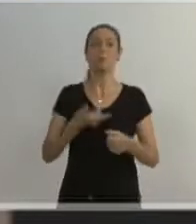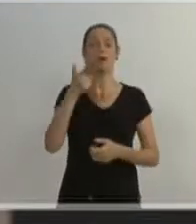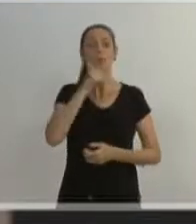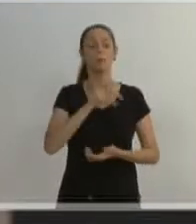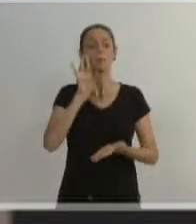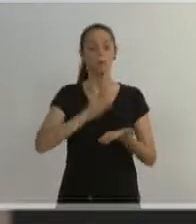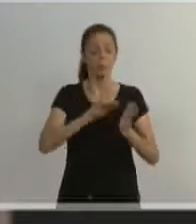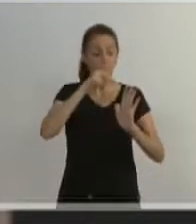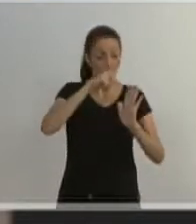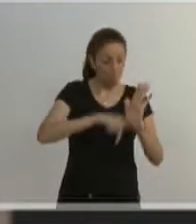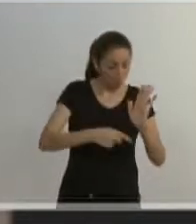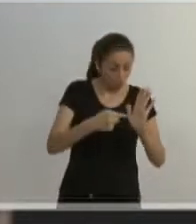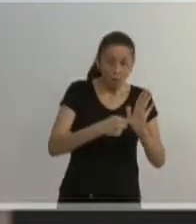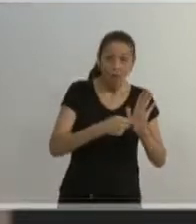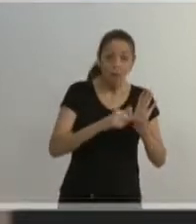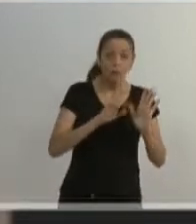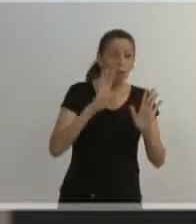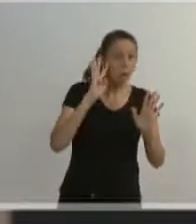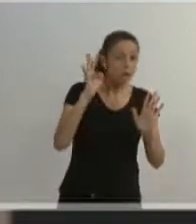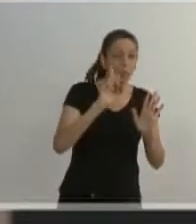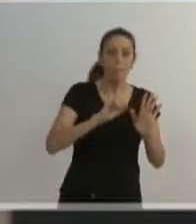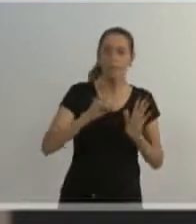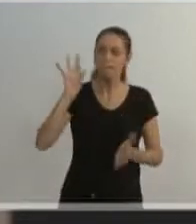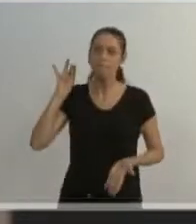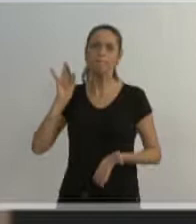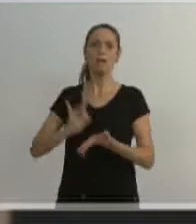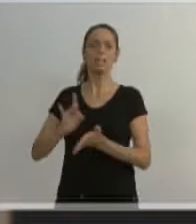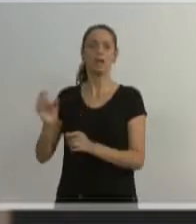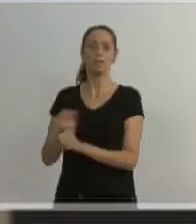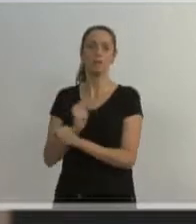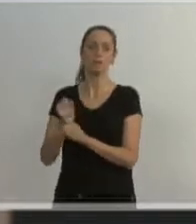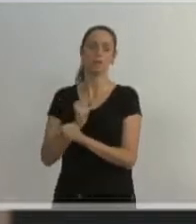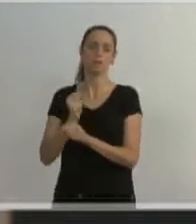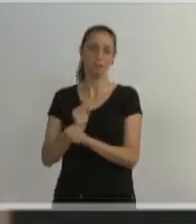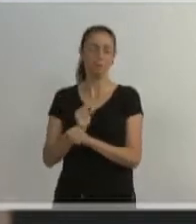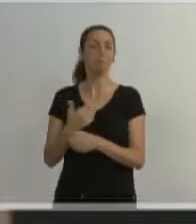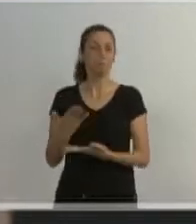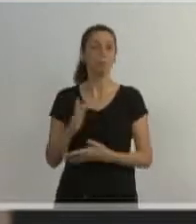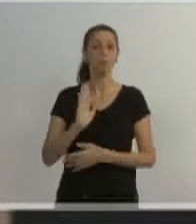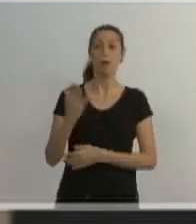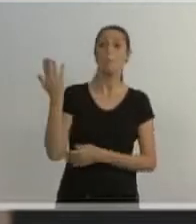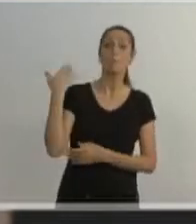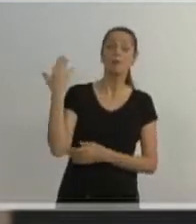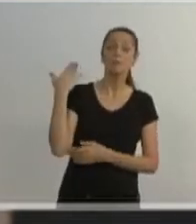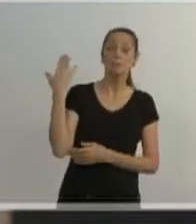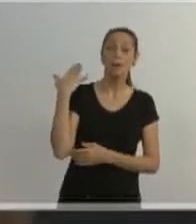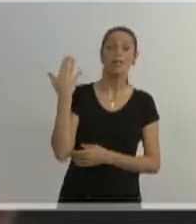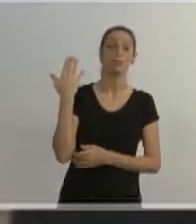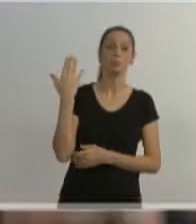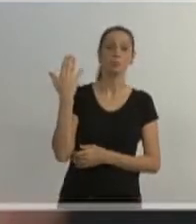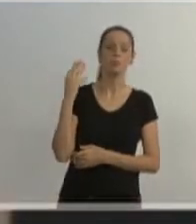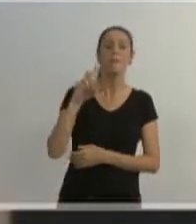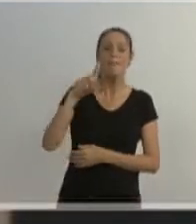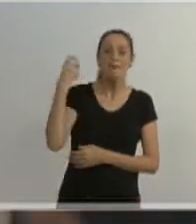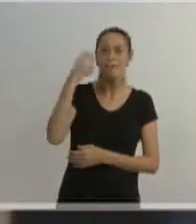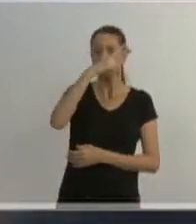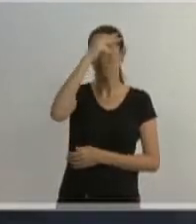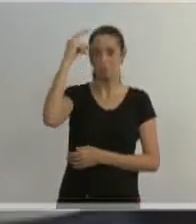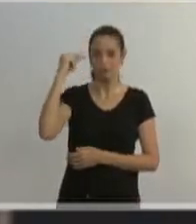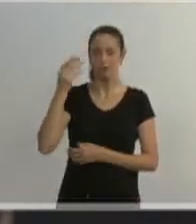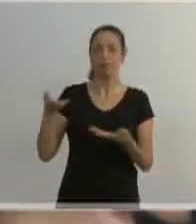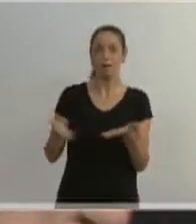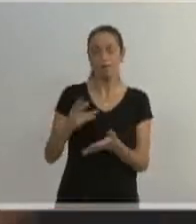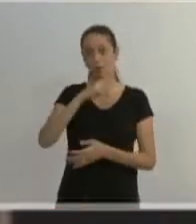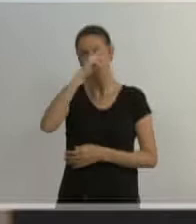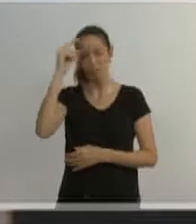sair do papel saiu do sonho das promessas políticas inclusive que não é só dessa gestão já são duas anteriores também e parece que vai continuar nas próximas